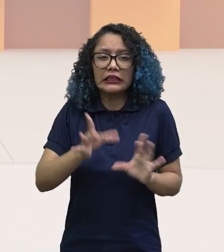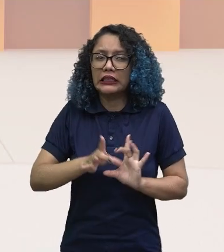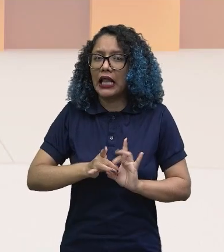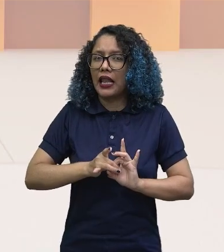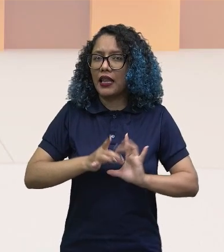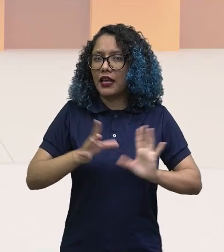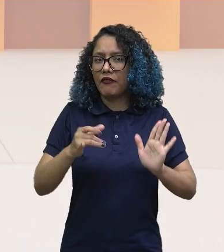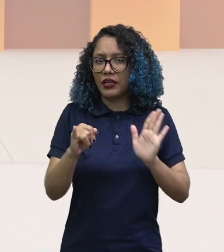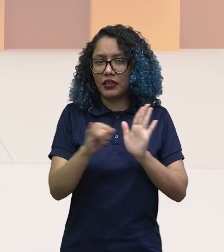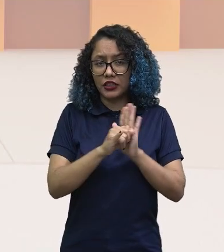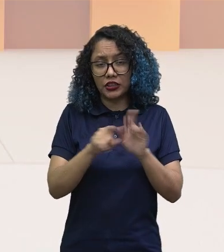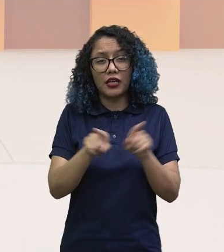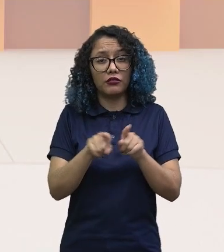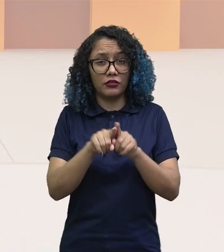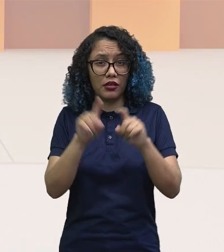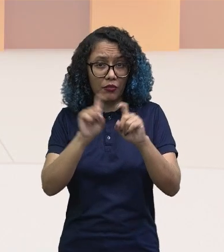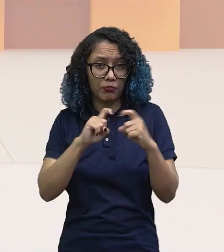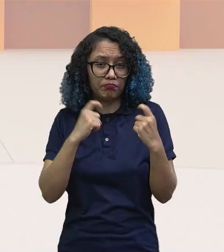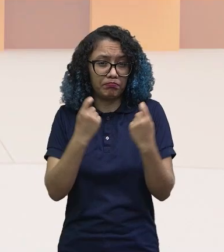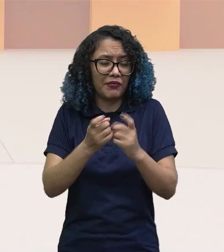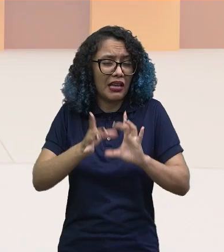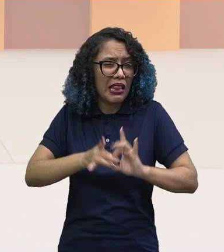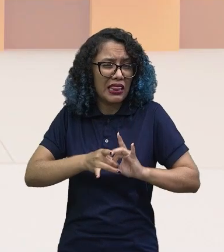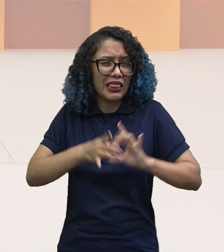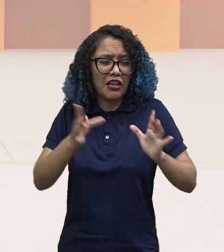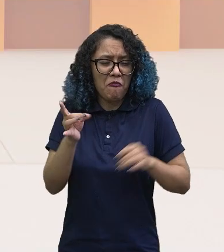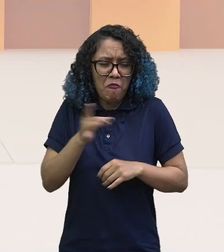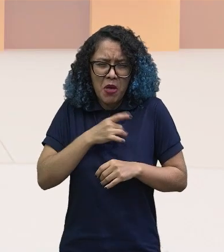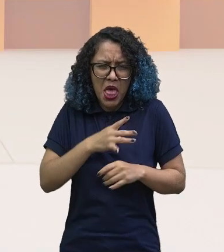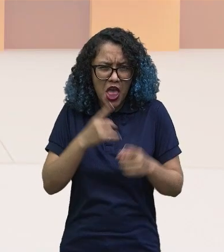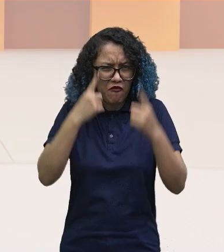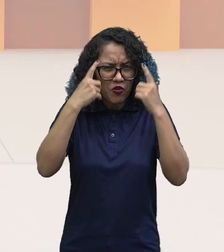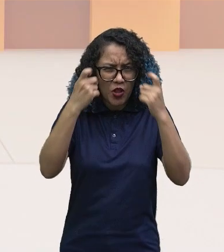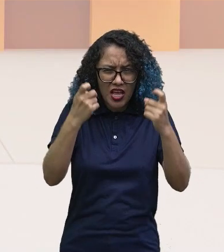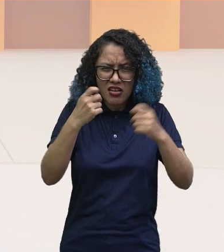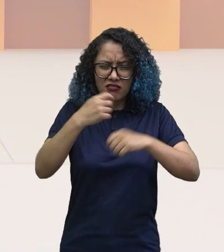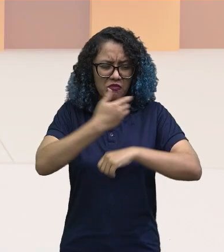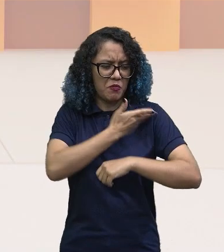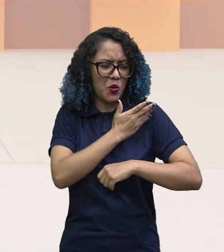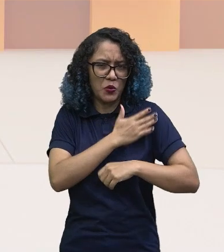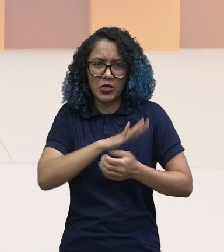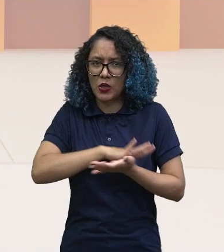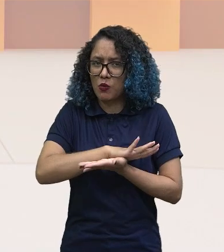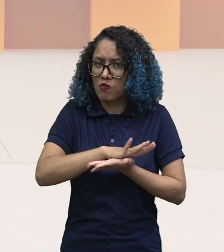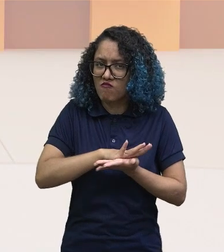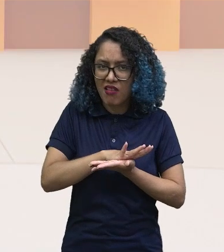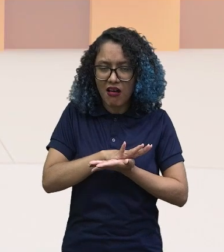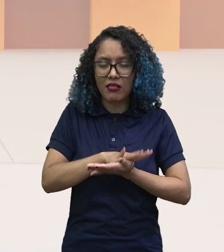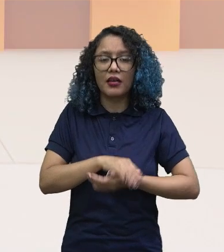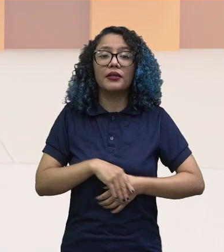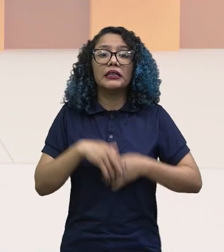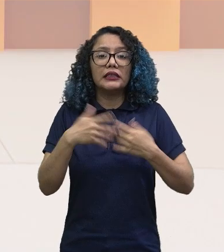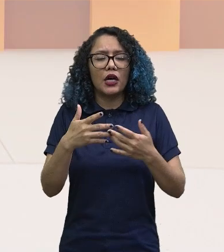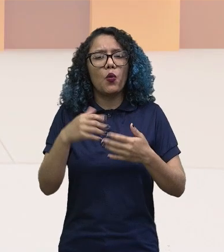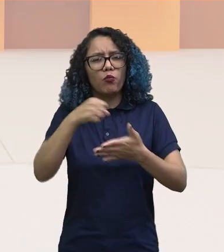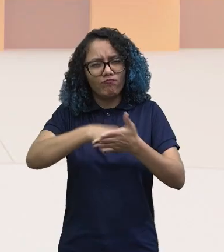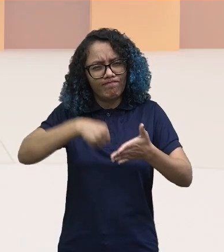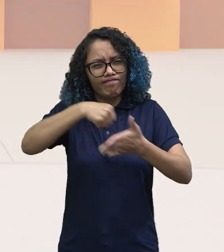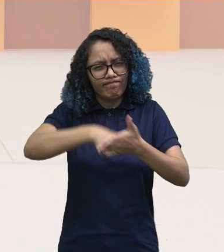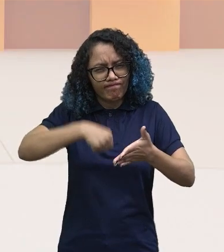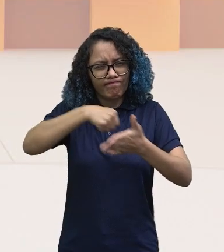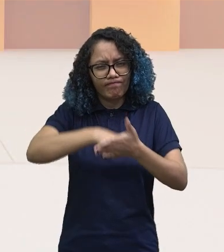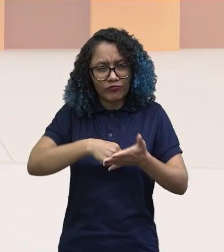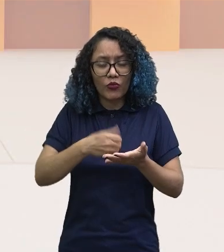sua identidade e sexualidade, sem medo de violência ou preconceito. A luta se intensificou